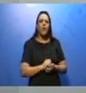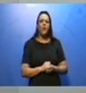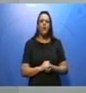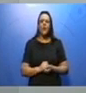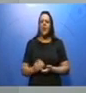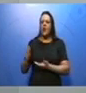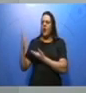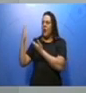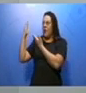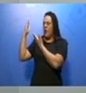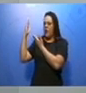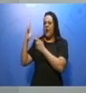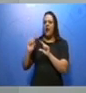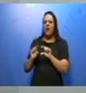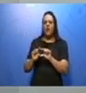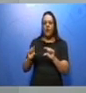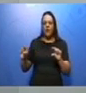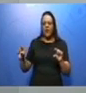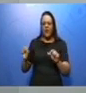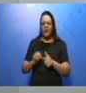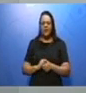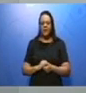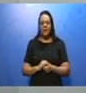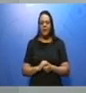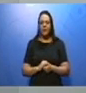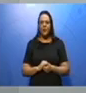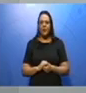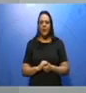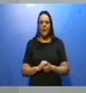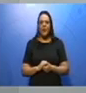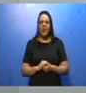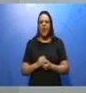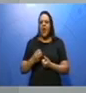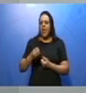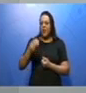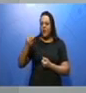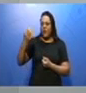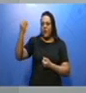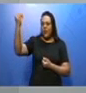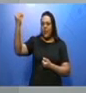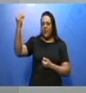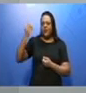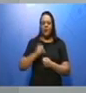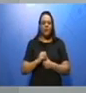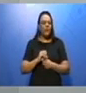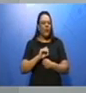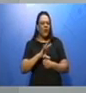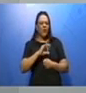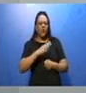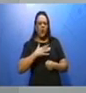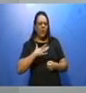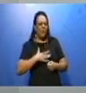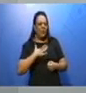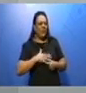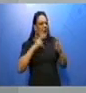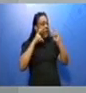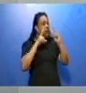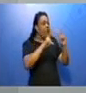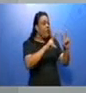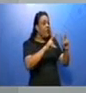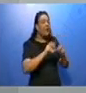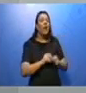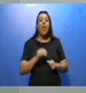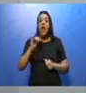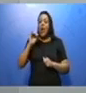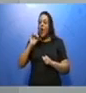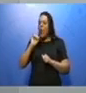Não viajamos só pelo prazer de ver, mas também pelo prazer de contar. É muito gostoso contar, não só de conhecer